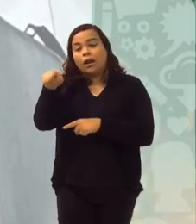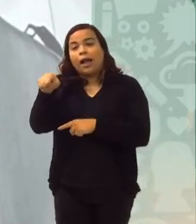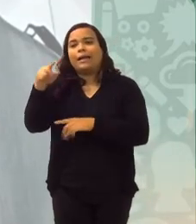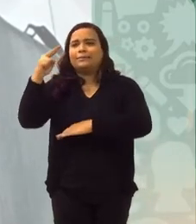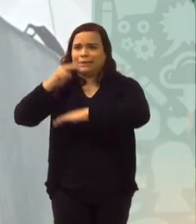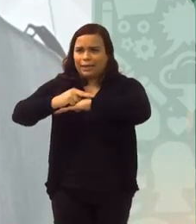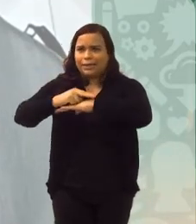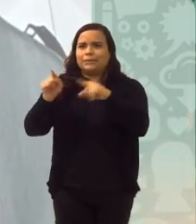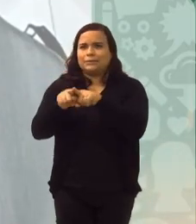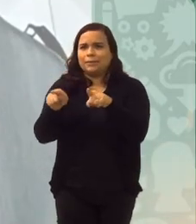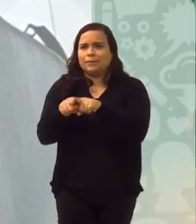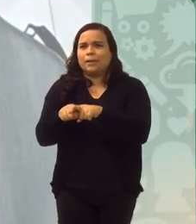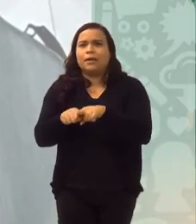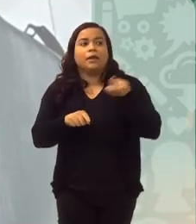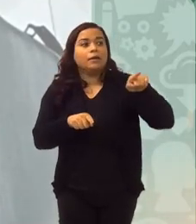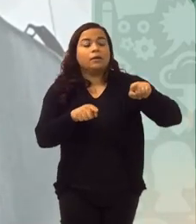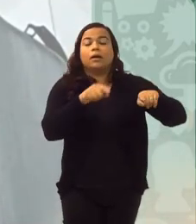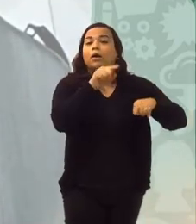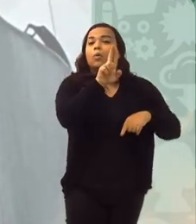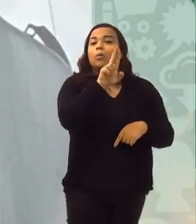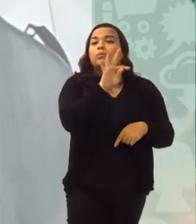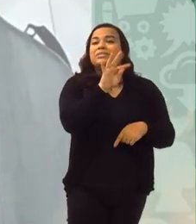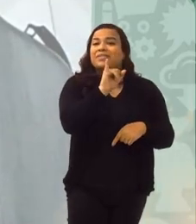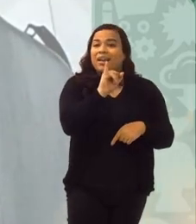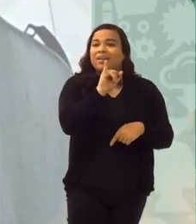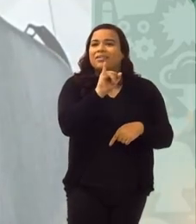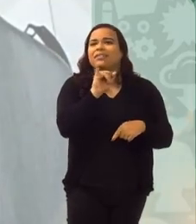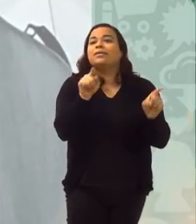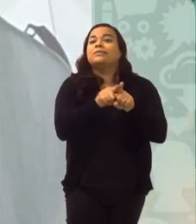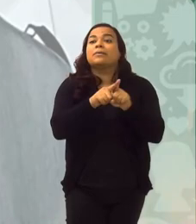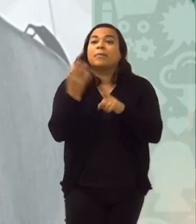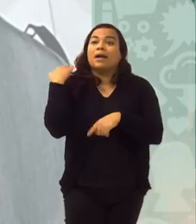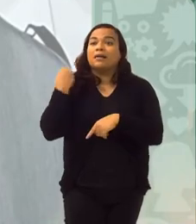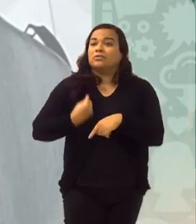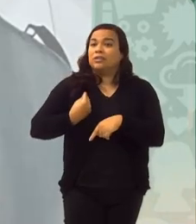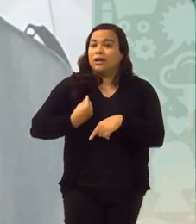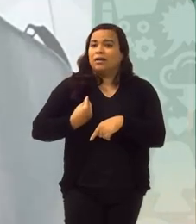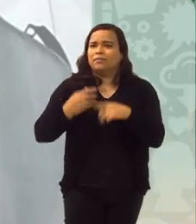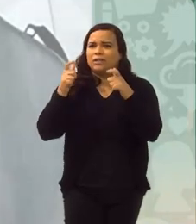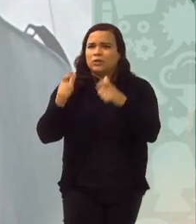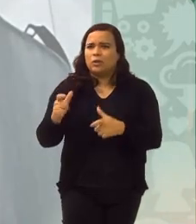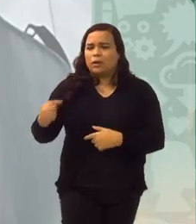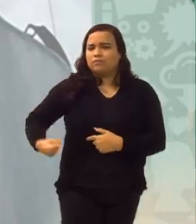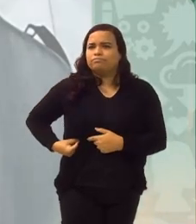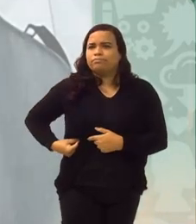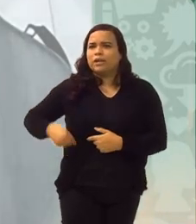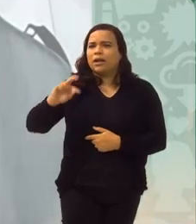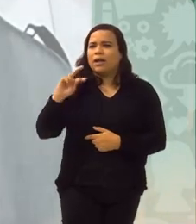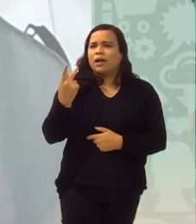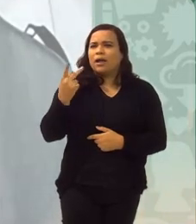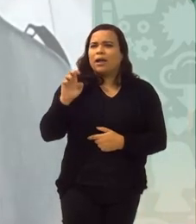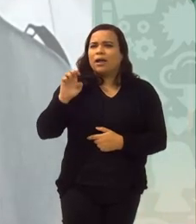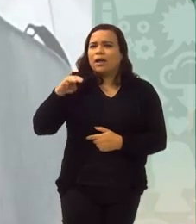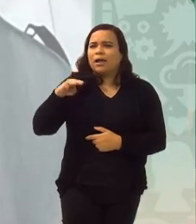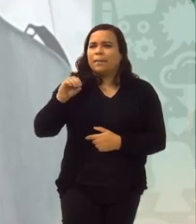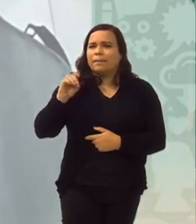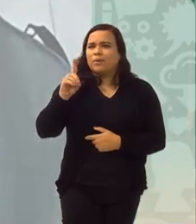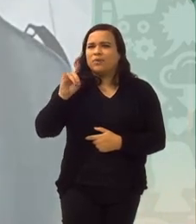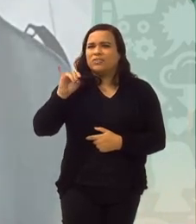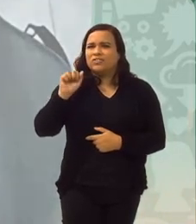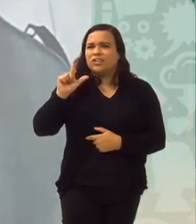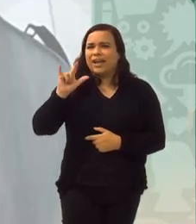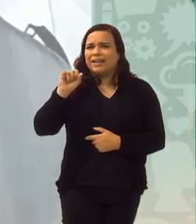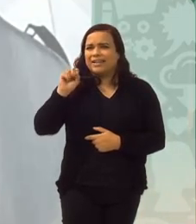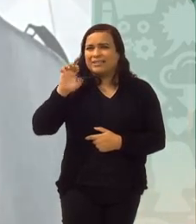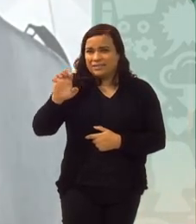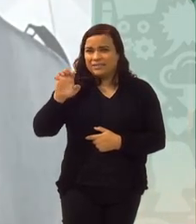sistematizado, dentro da internação, UTI. A gente estava também na hemodiálise, só que não teve